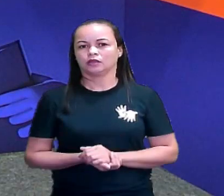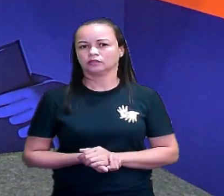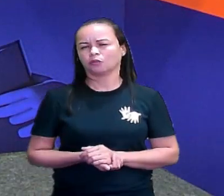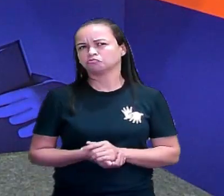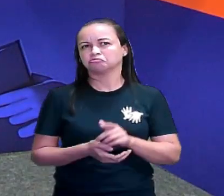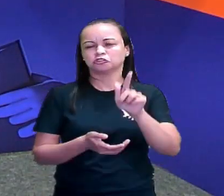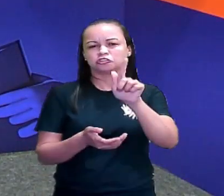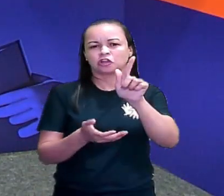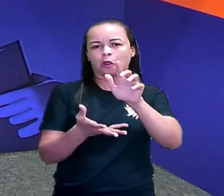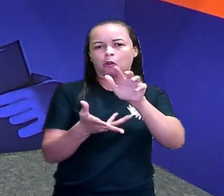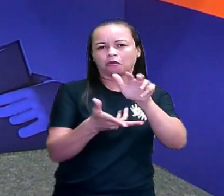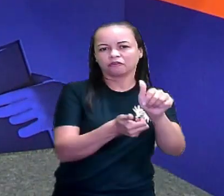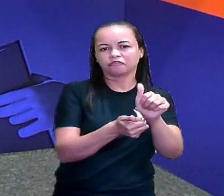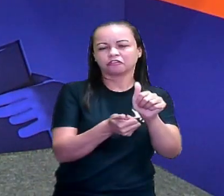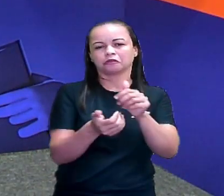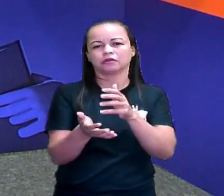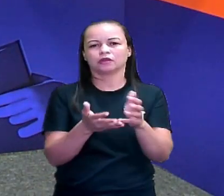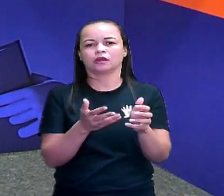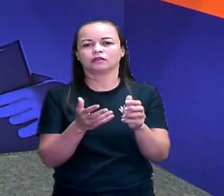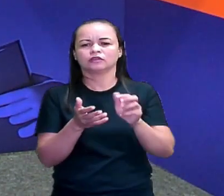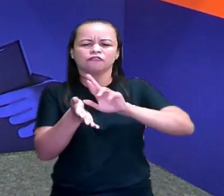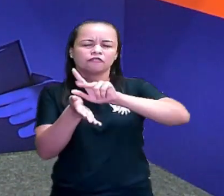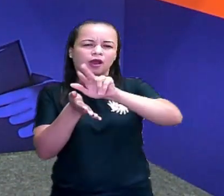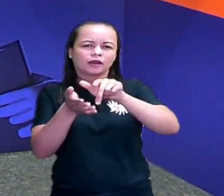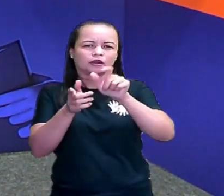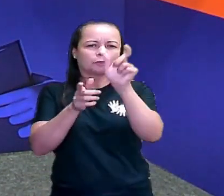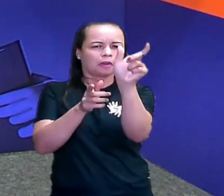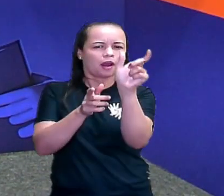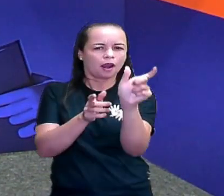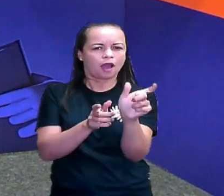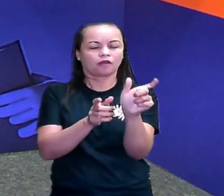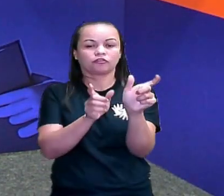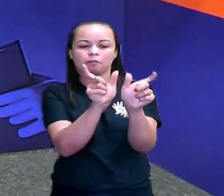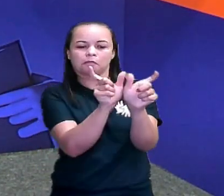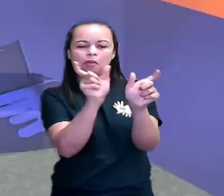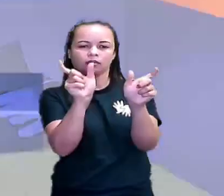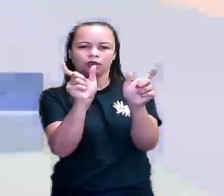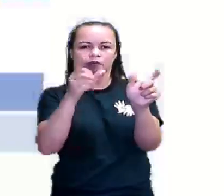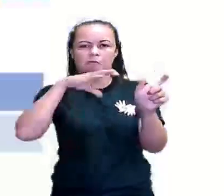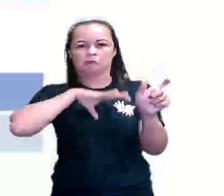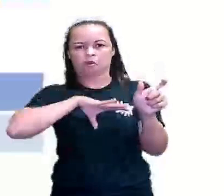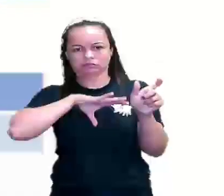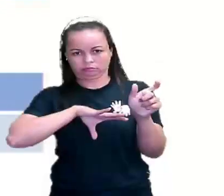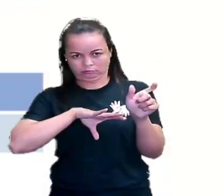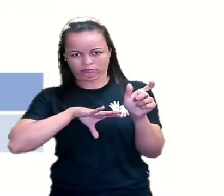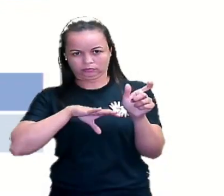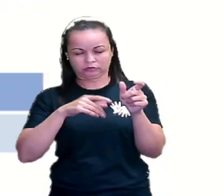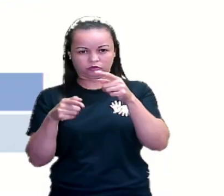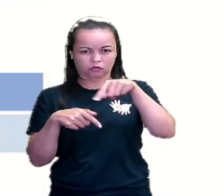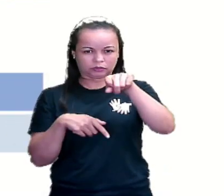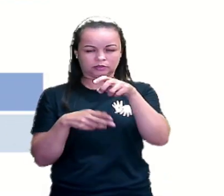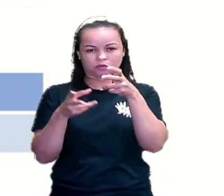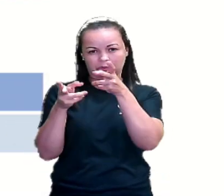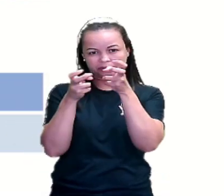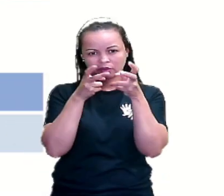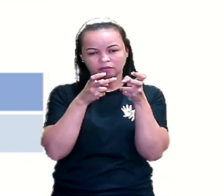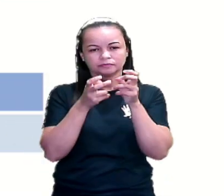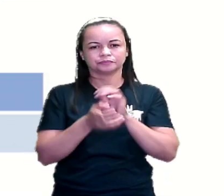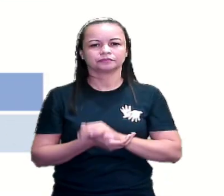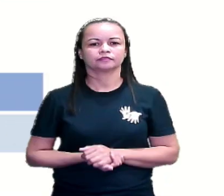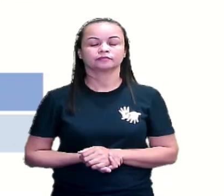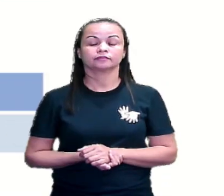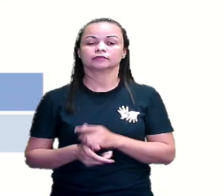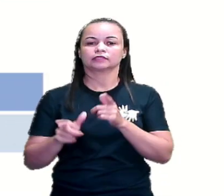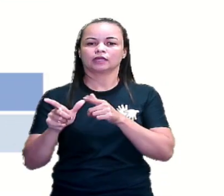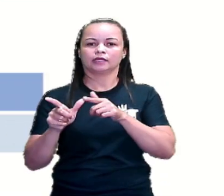geografia, remelo, girassol, colégio, certo? E se vocês observarem, a